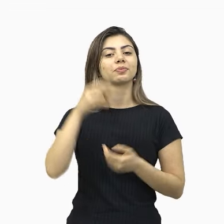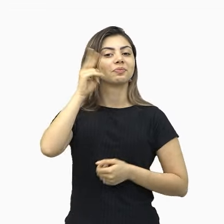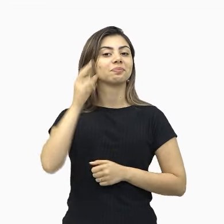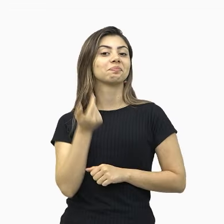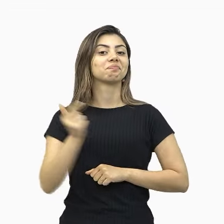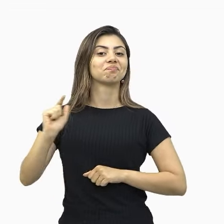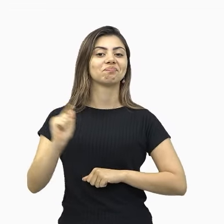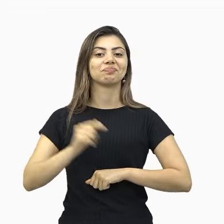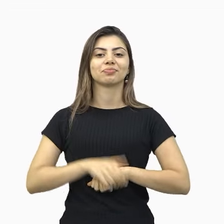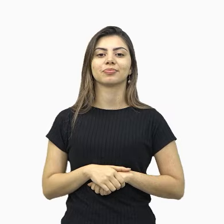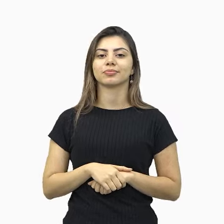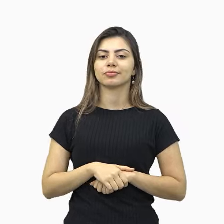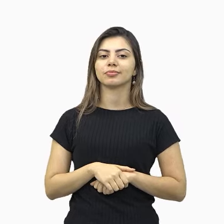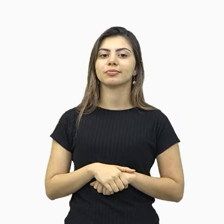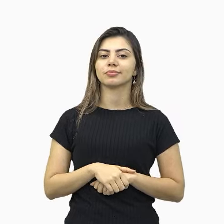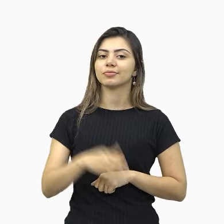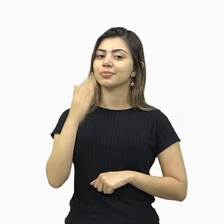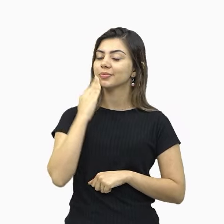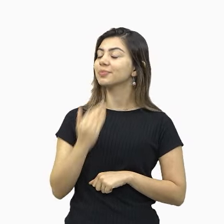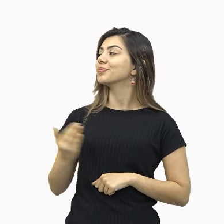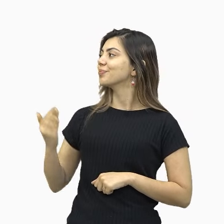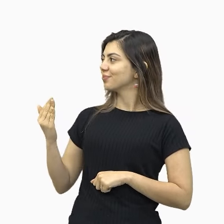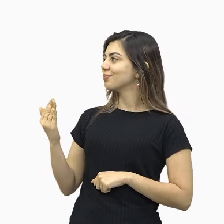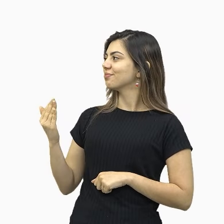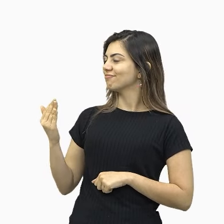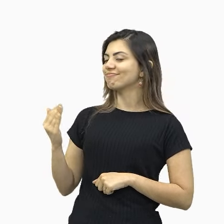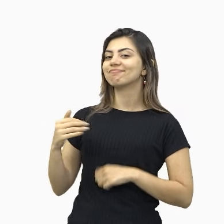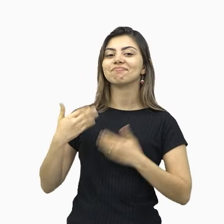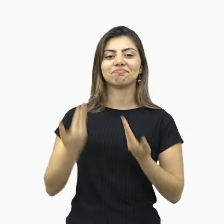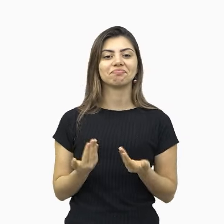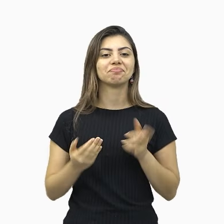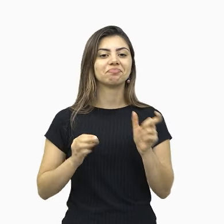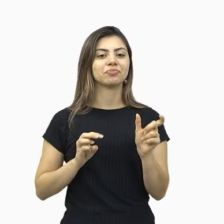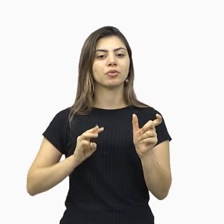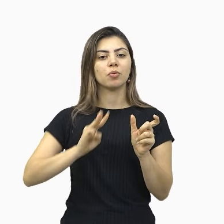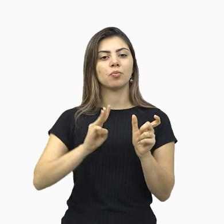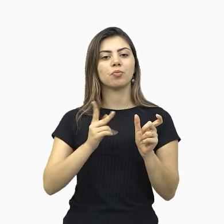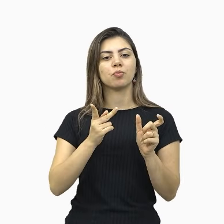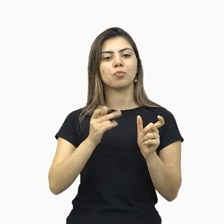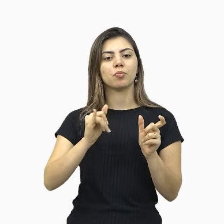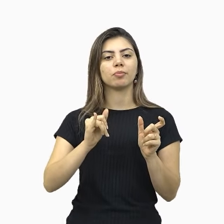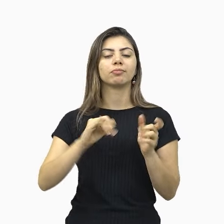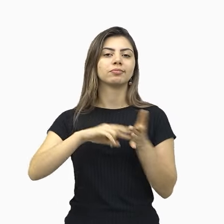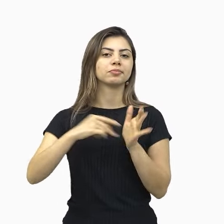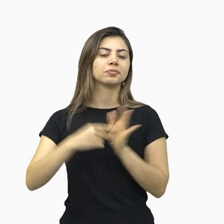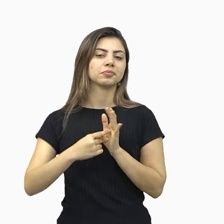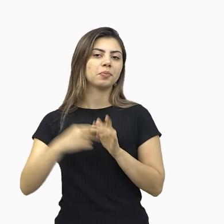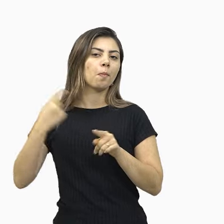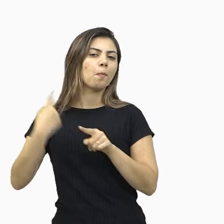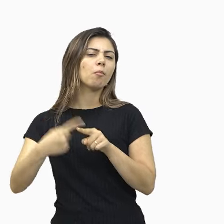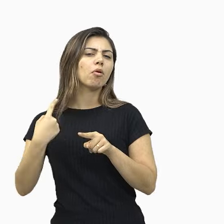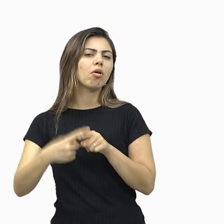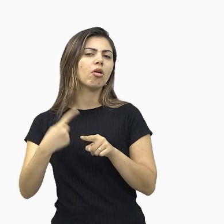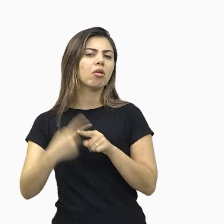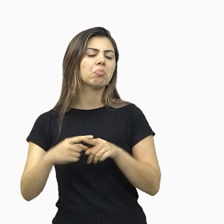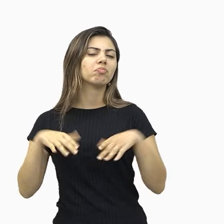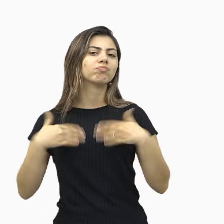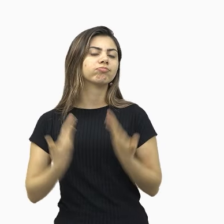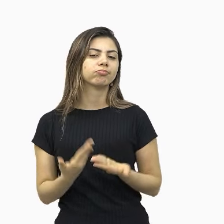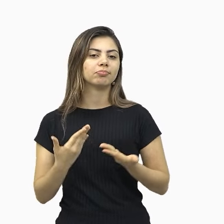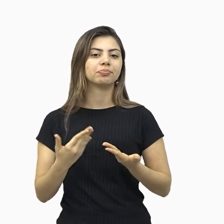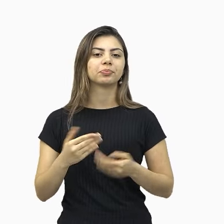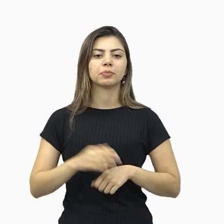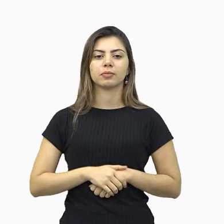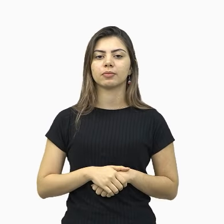uma. WH why significa por quê. Por quê? Why is